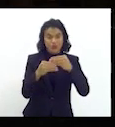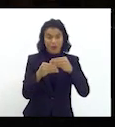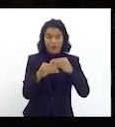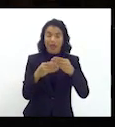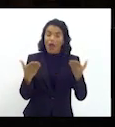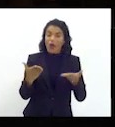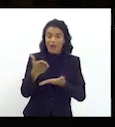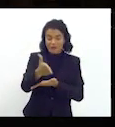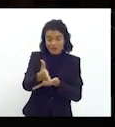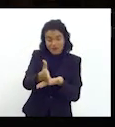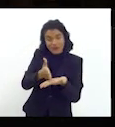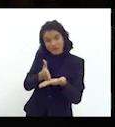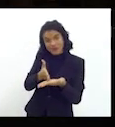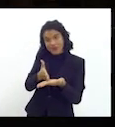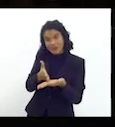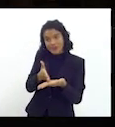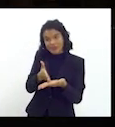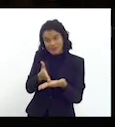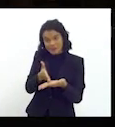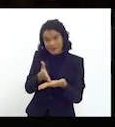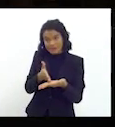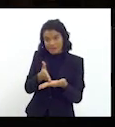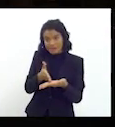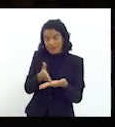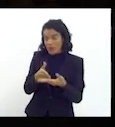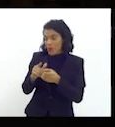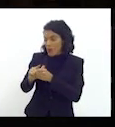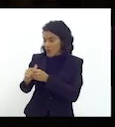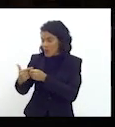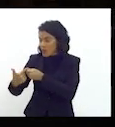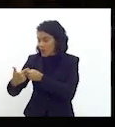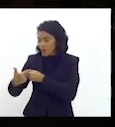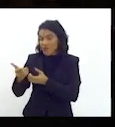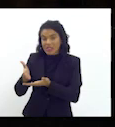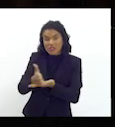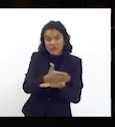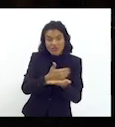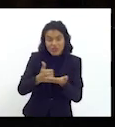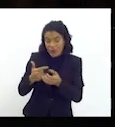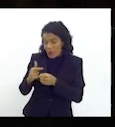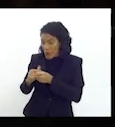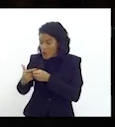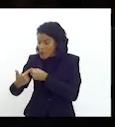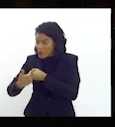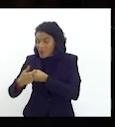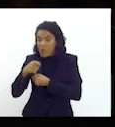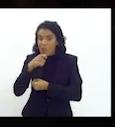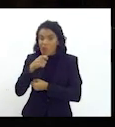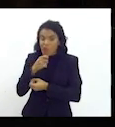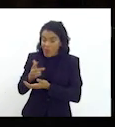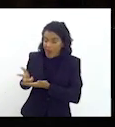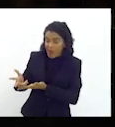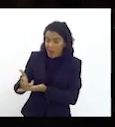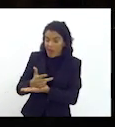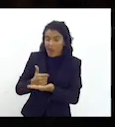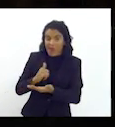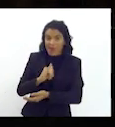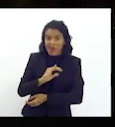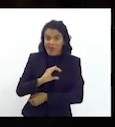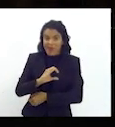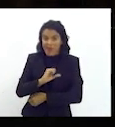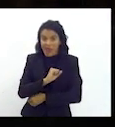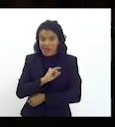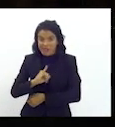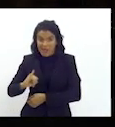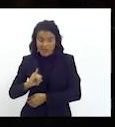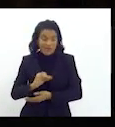que dividir com outros municípios que não tem forte arrecadação do ISS vai